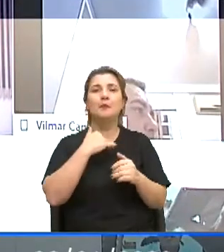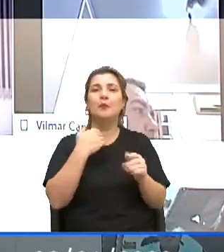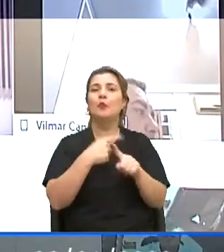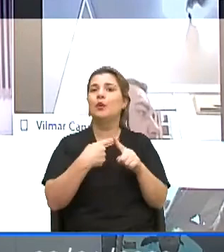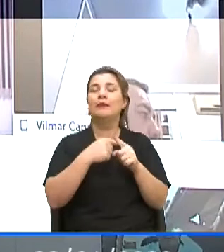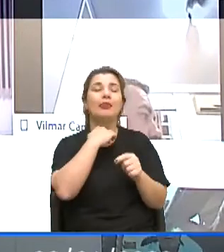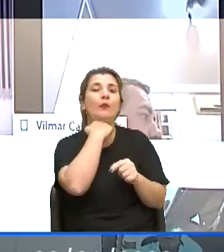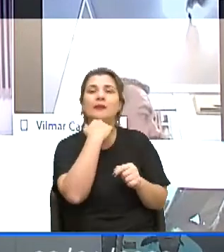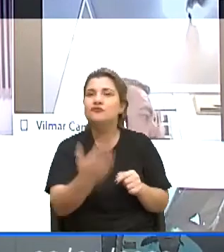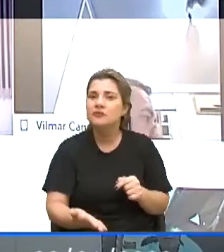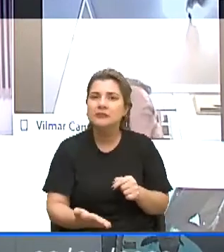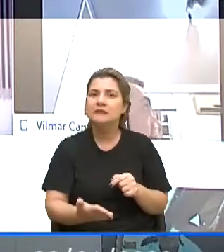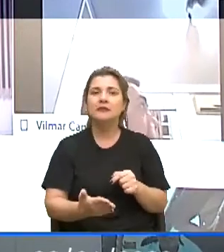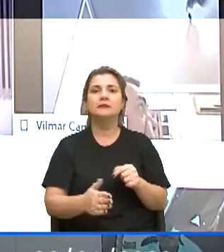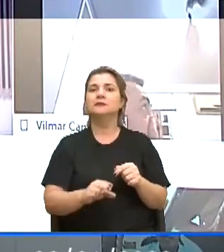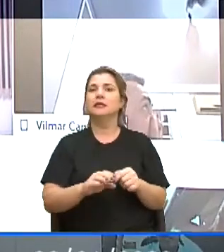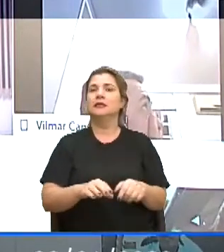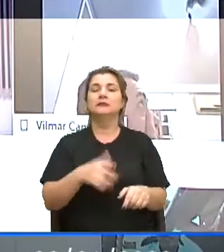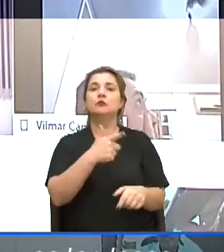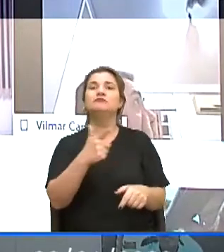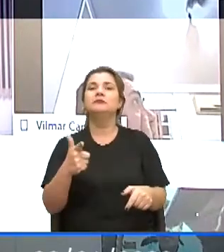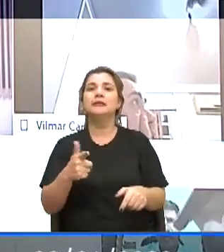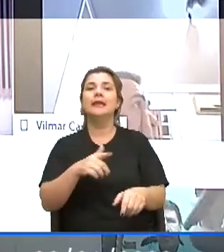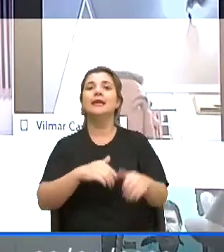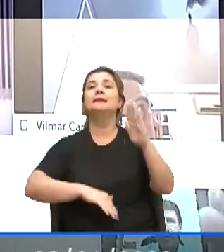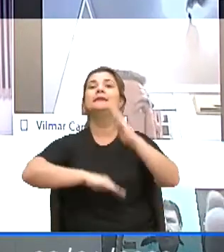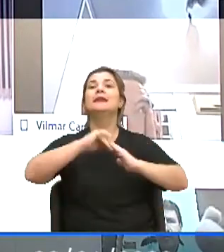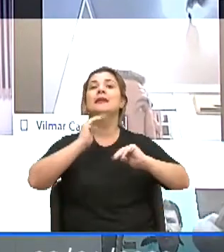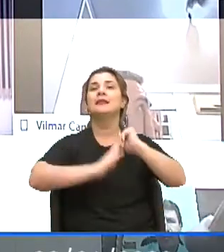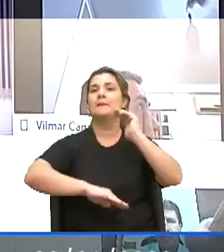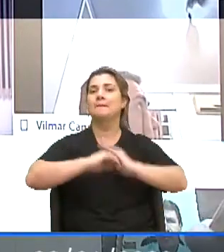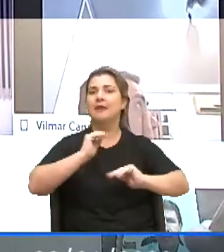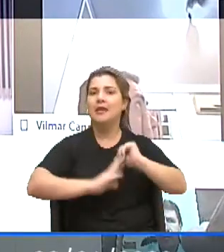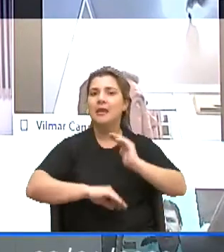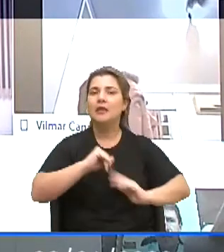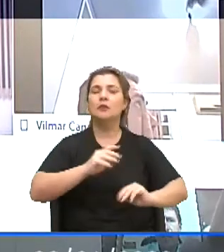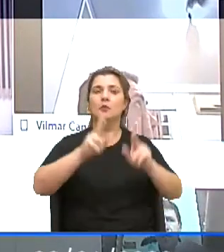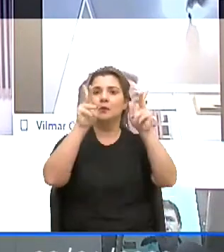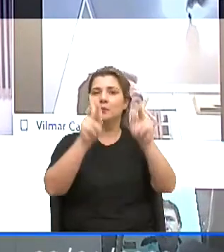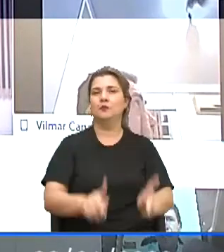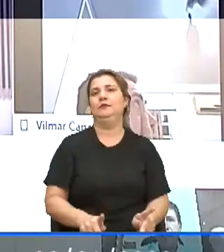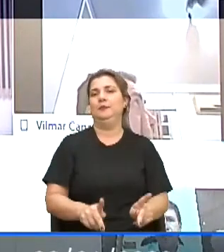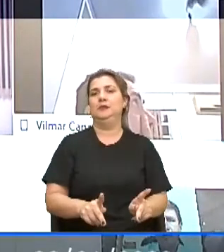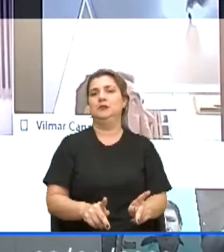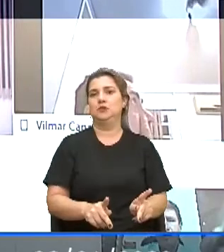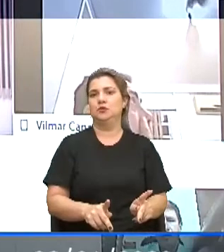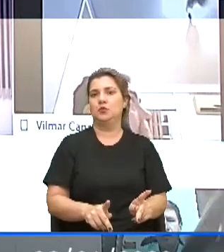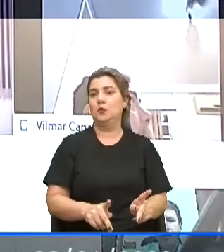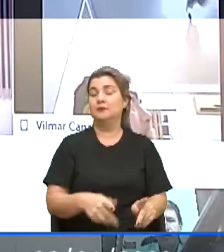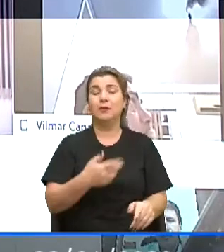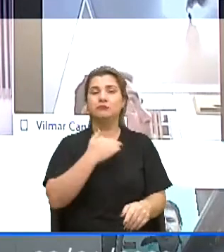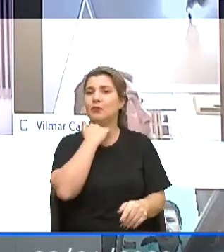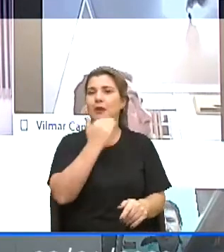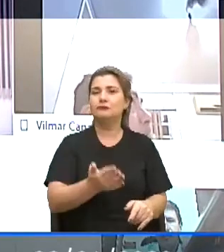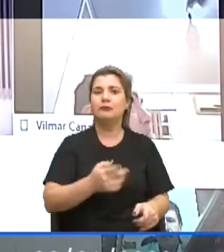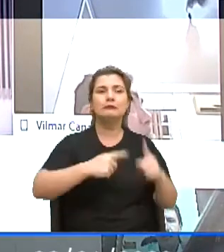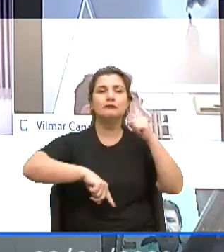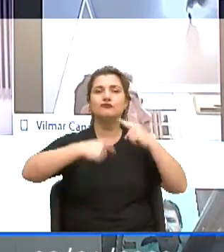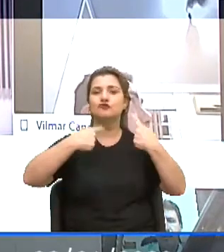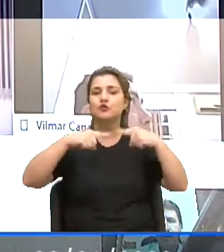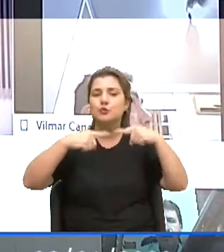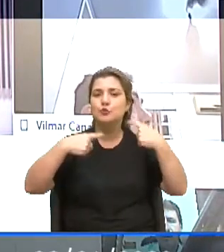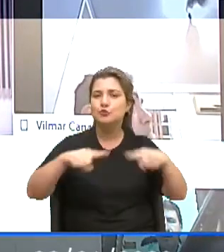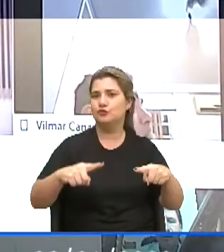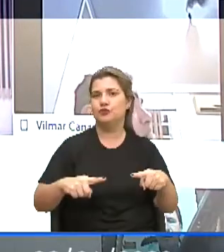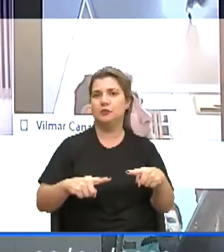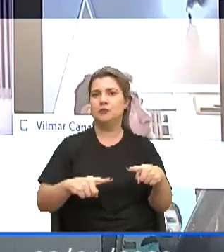ter treinamento para esse pessoal. Então, é uma coisa que a gente vem comunicando, já vem discutindo. Se eu não estou enganado, deputado Hernani Polo, a federação